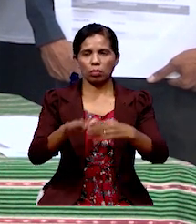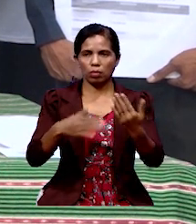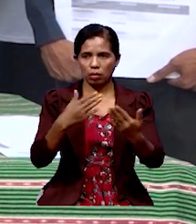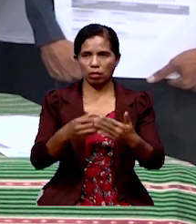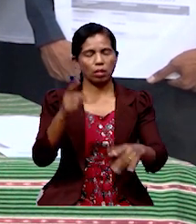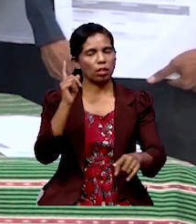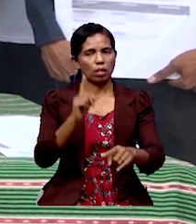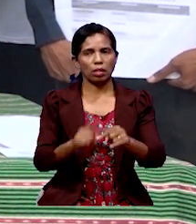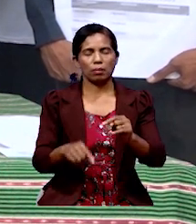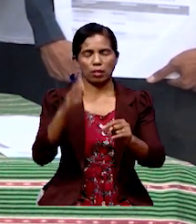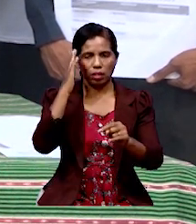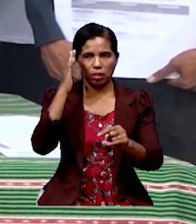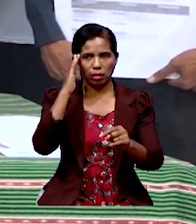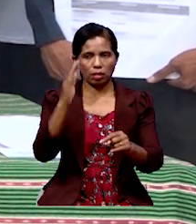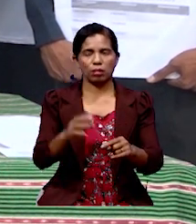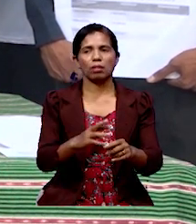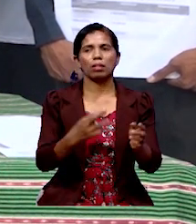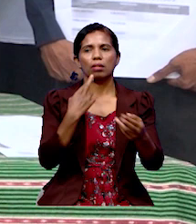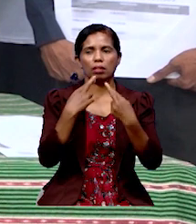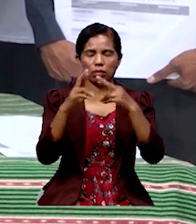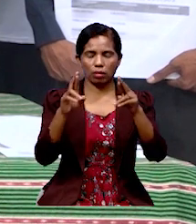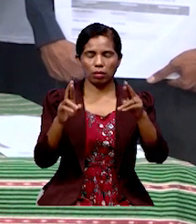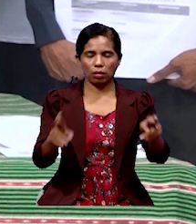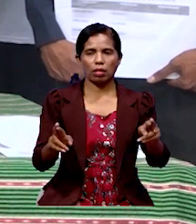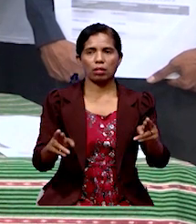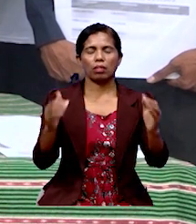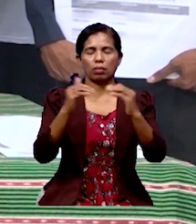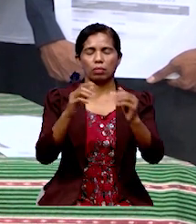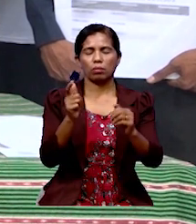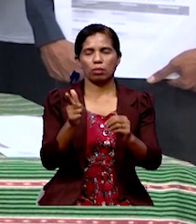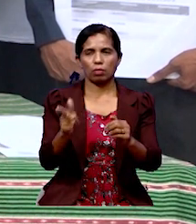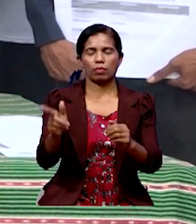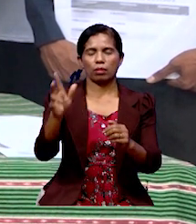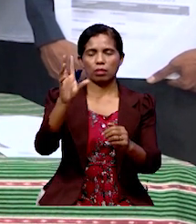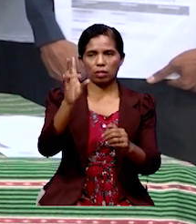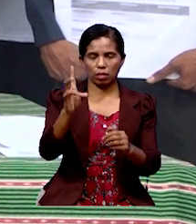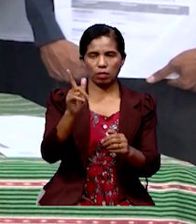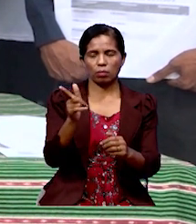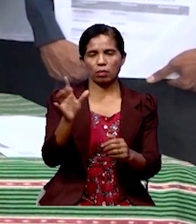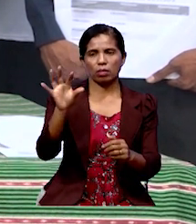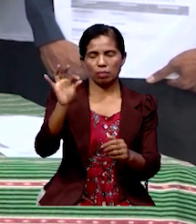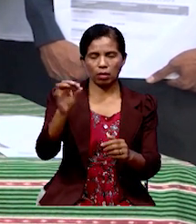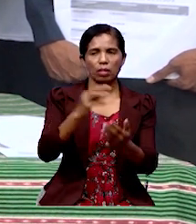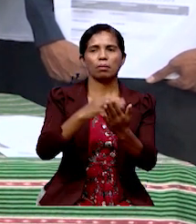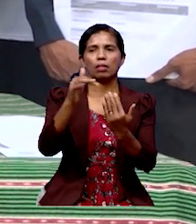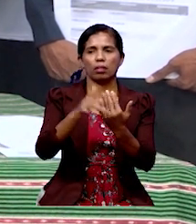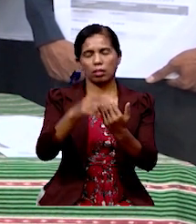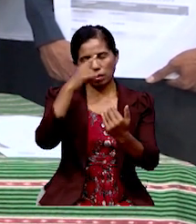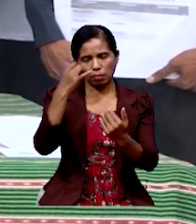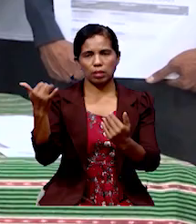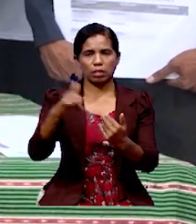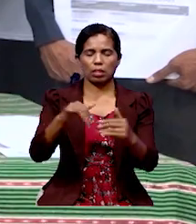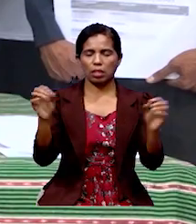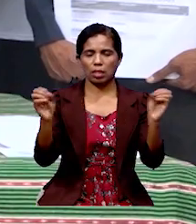la bele reconhece resultado congresso ilegal 27 ou 29 de maio. Tamba sira lá reúne condições